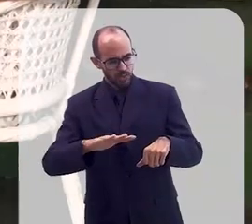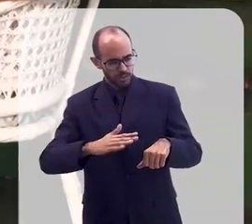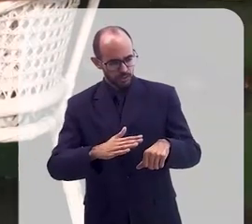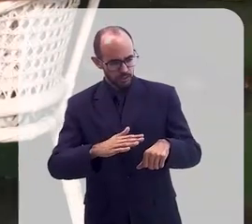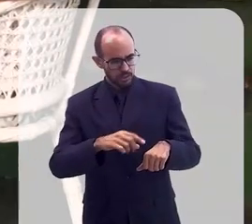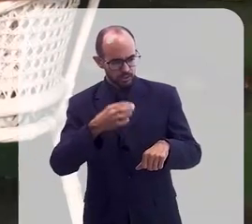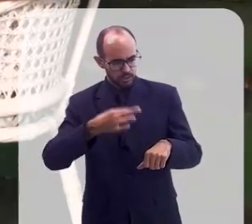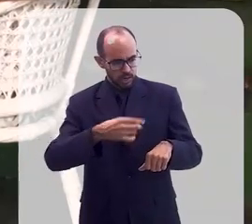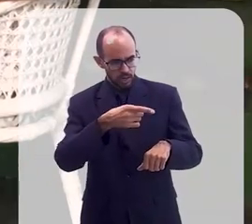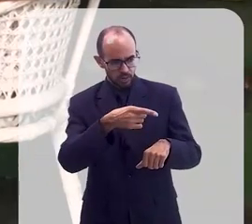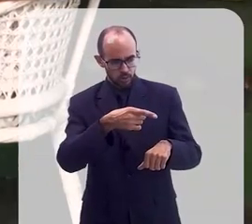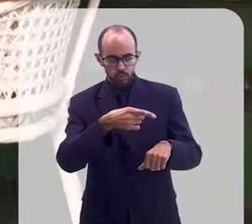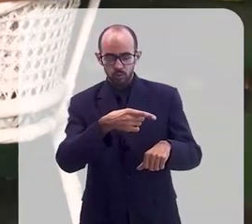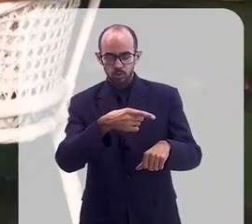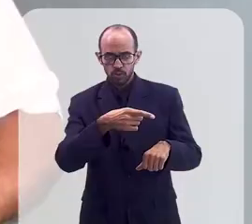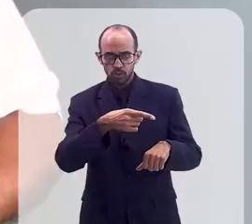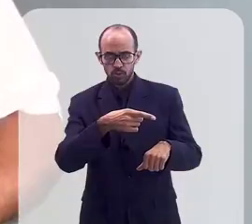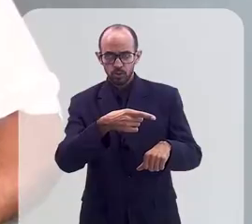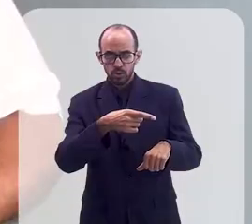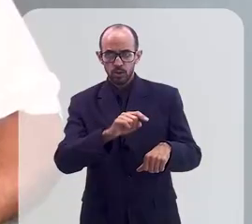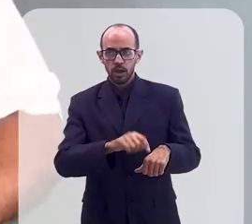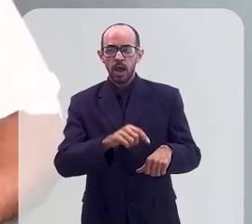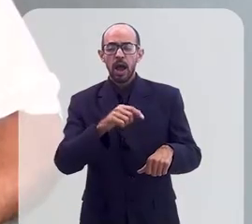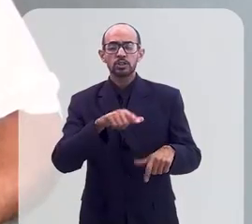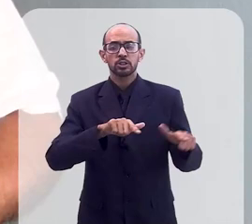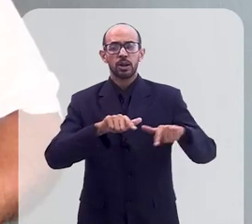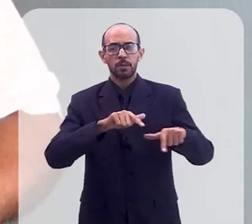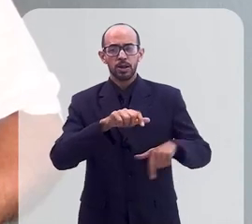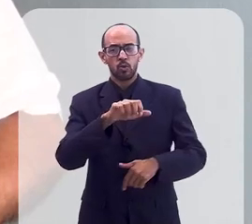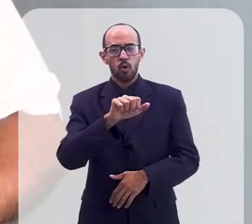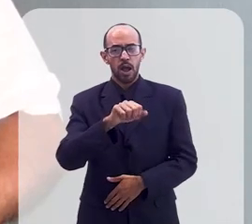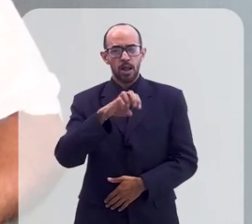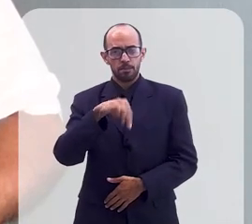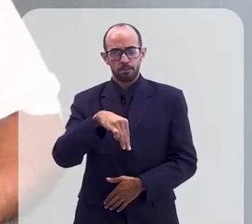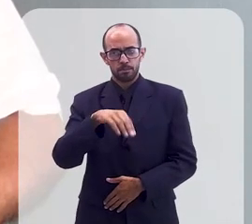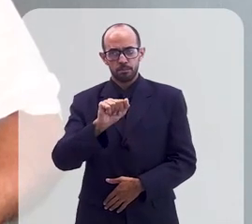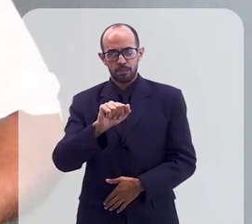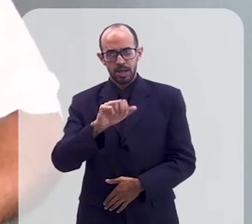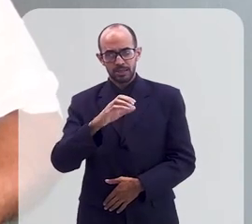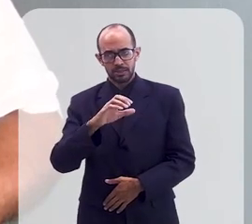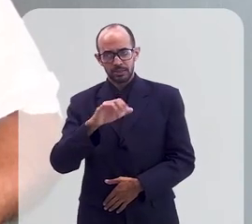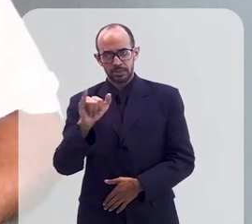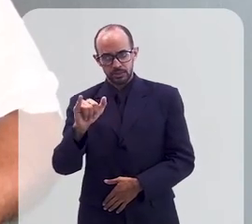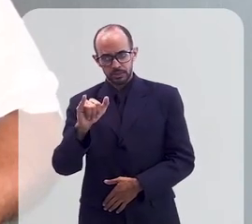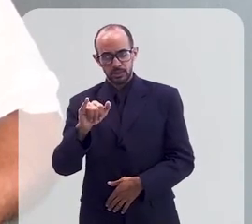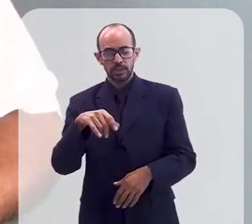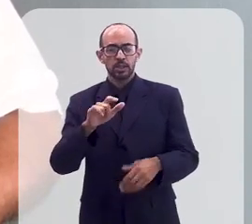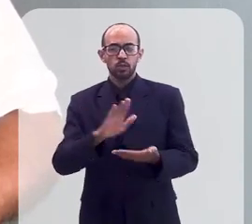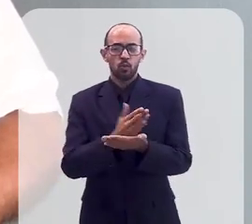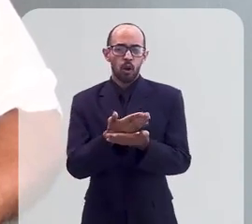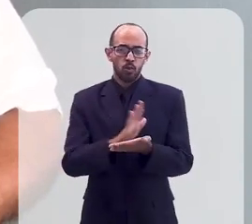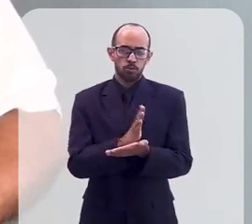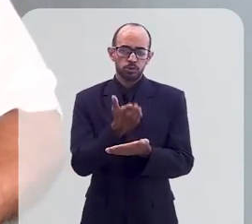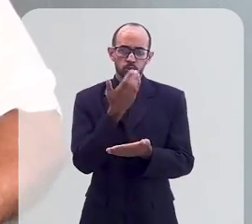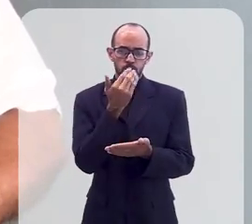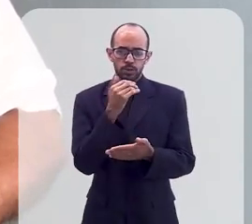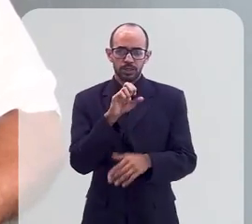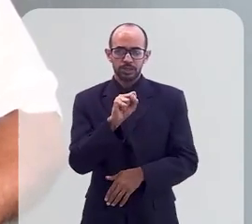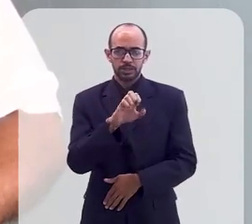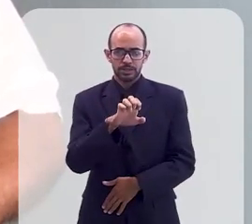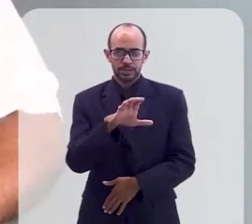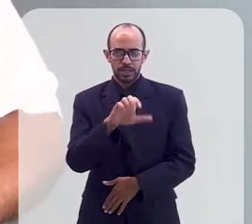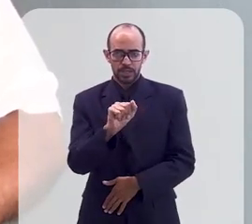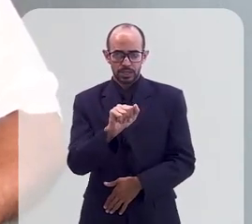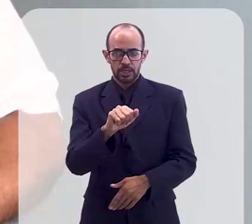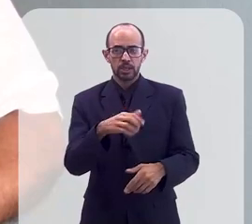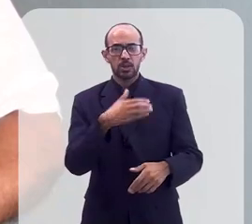chamam de amaci, é isso? Não, a gente trabalha aqui com amaci, trabalha com algumas comidas secas,